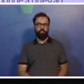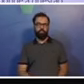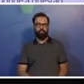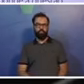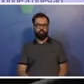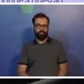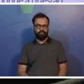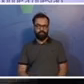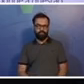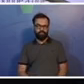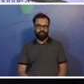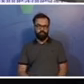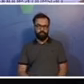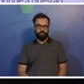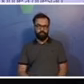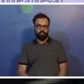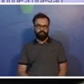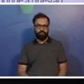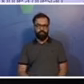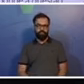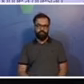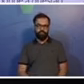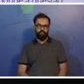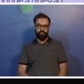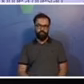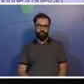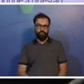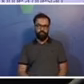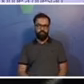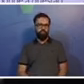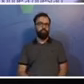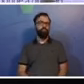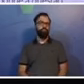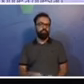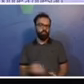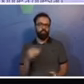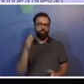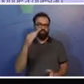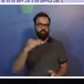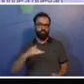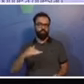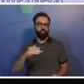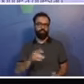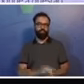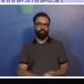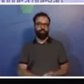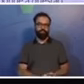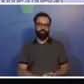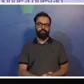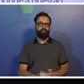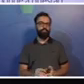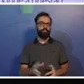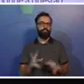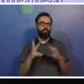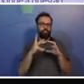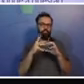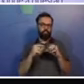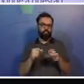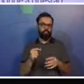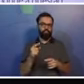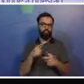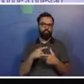coisa, ok? Bom, nosso terceiro passo, resolver a